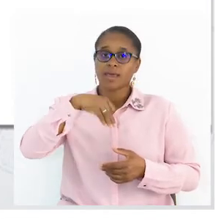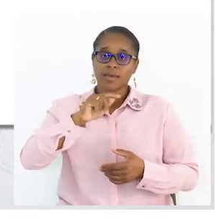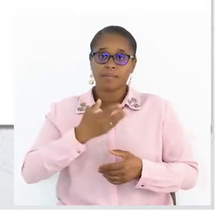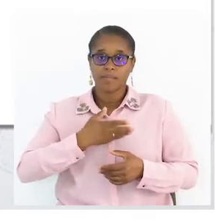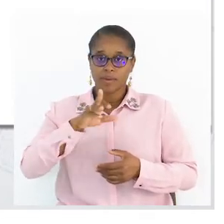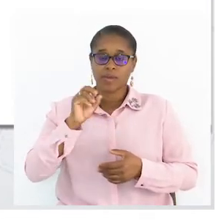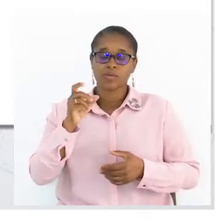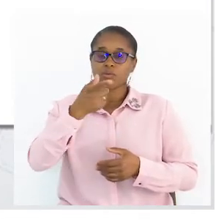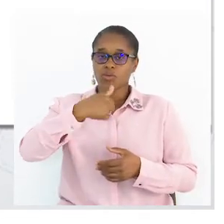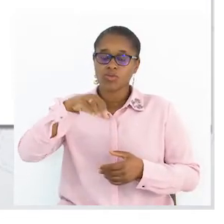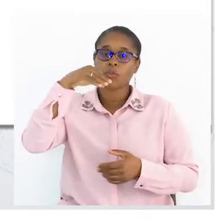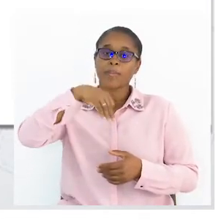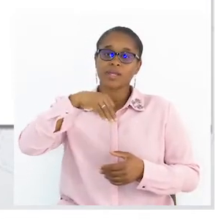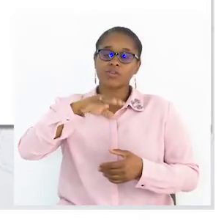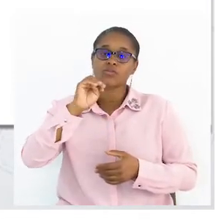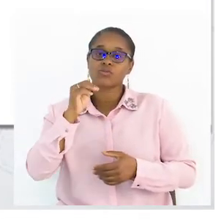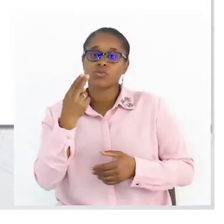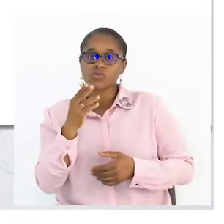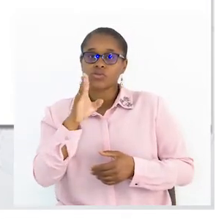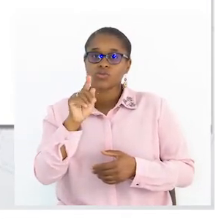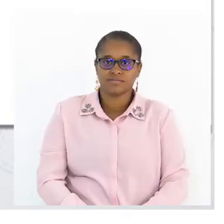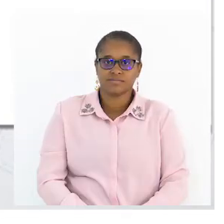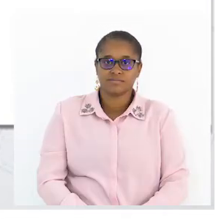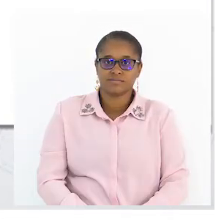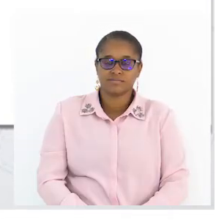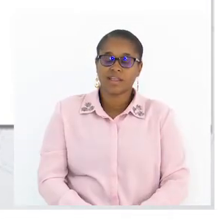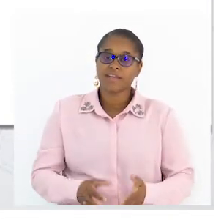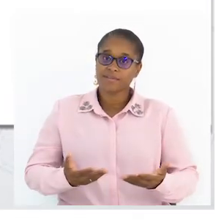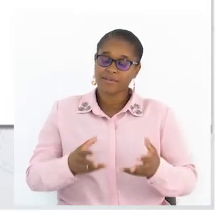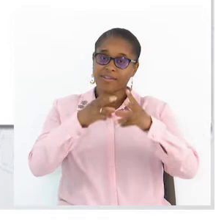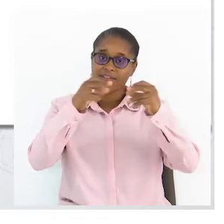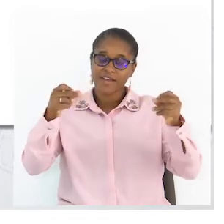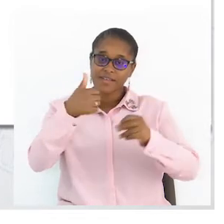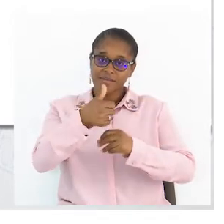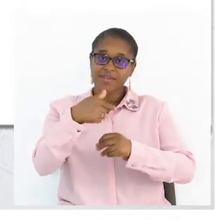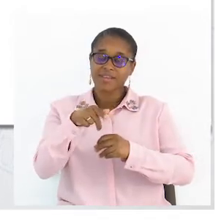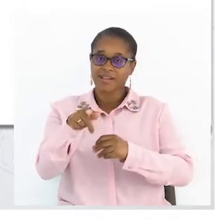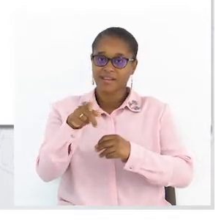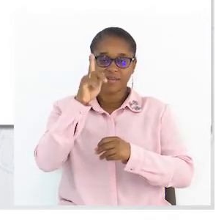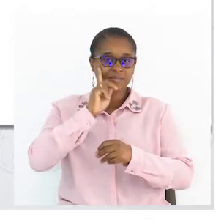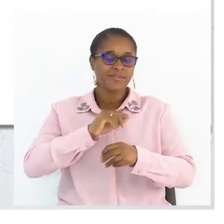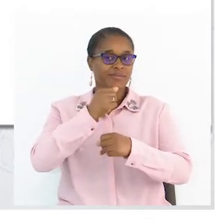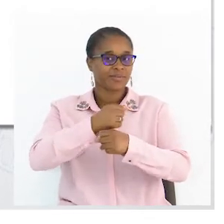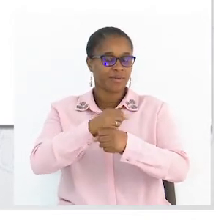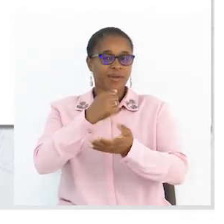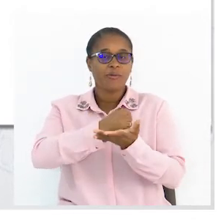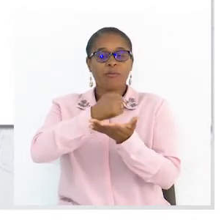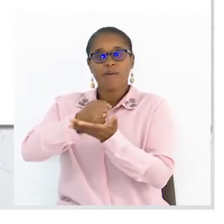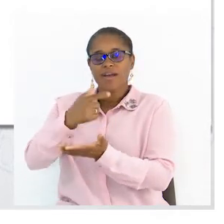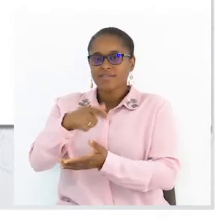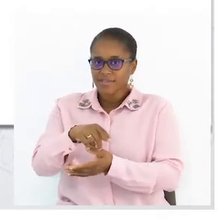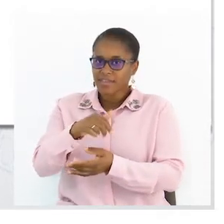nosso predicativo do sujeito. Então, na frase B temos a funcionária do bar está